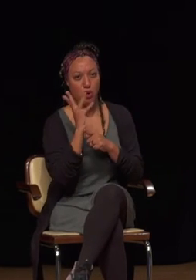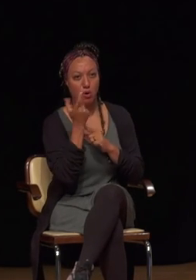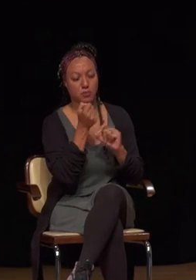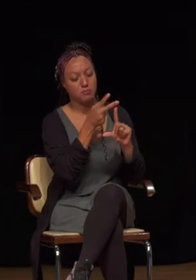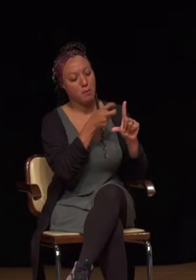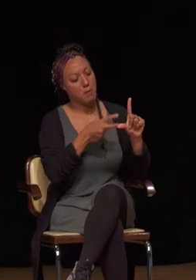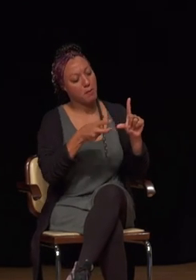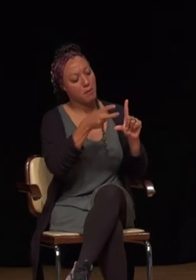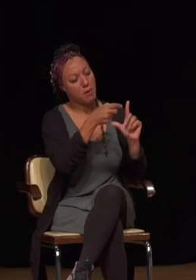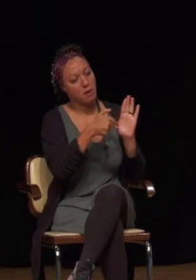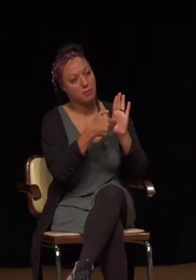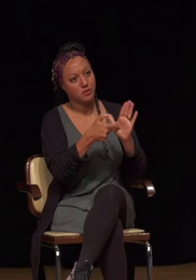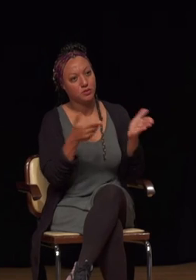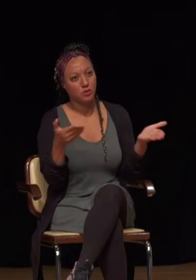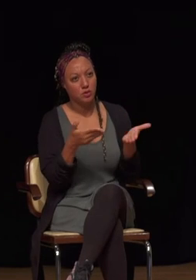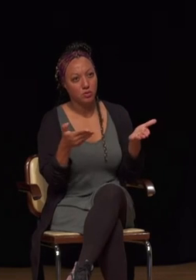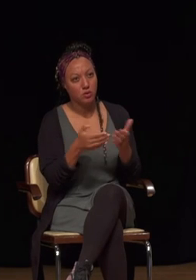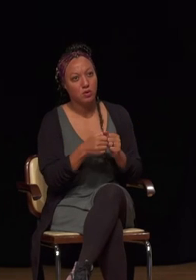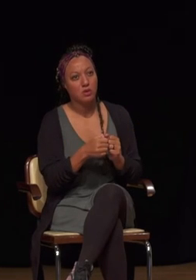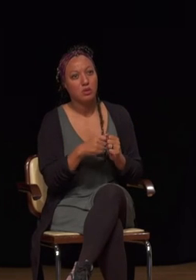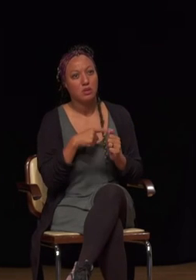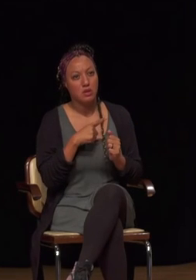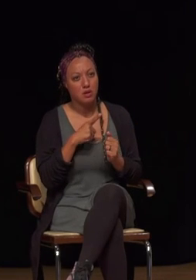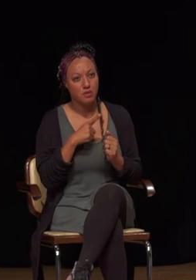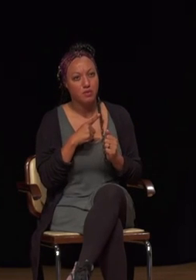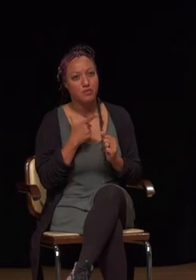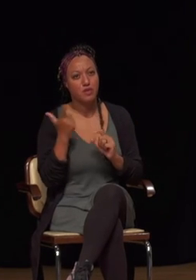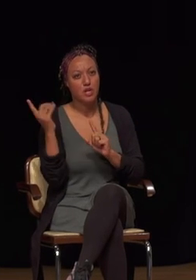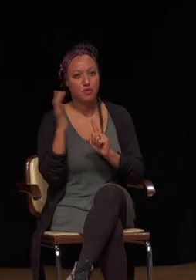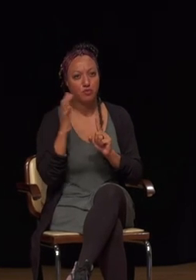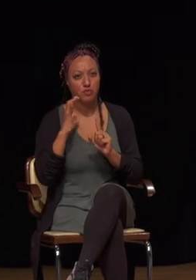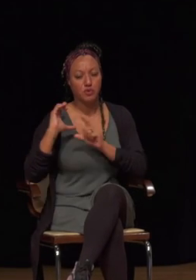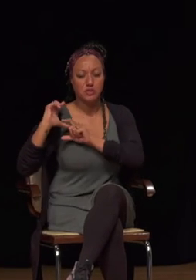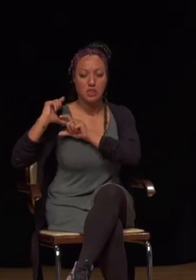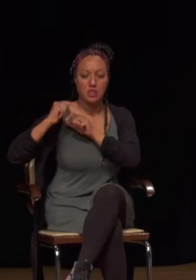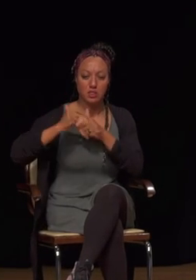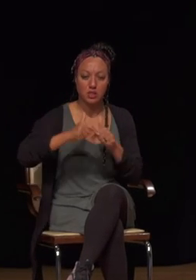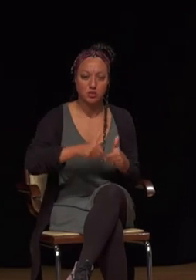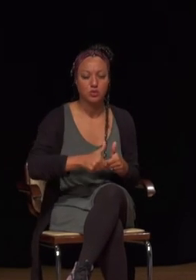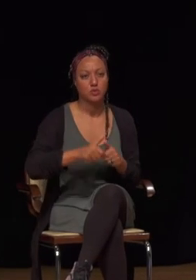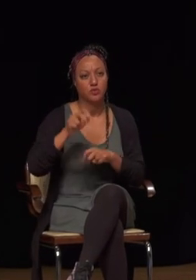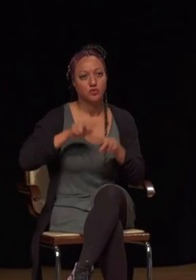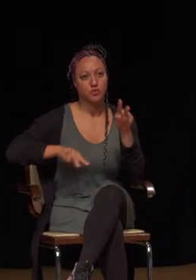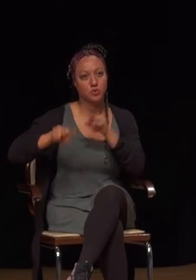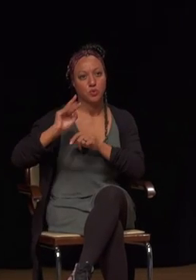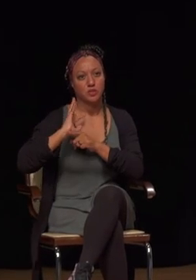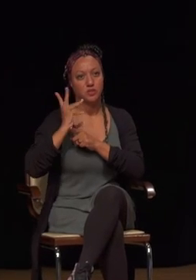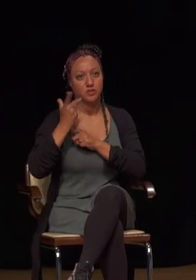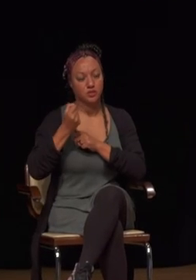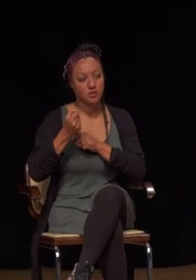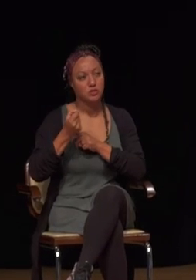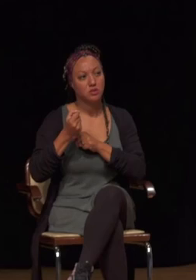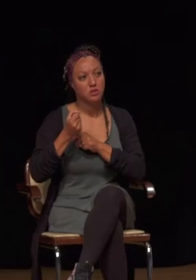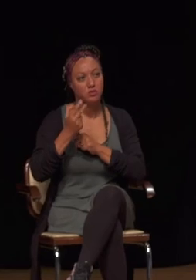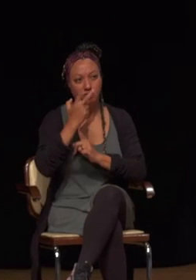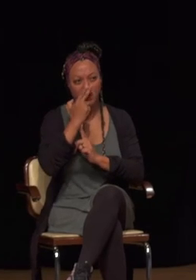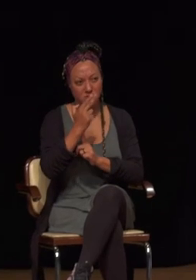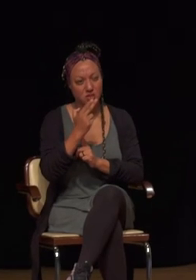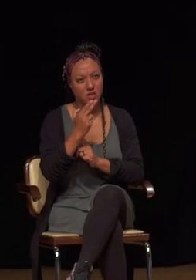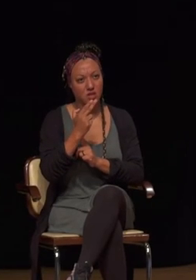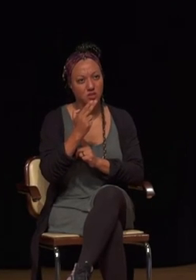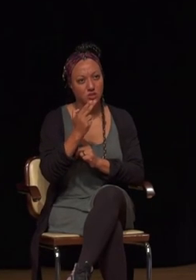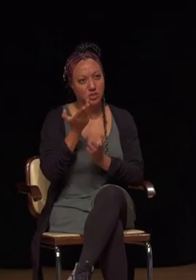telas que você apresentou terem recebido influência das tradições e concepções visuais dos Artistas tira a